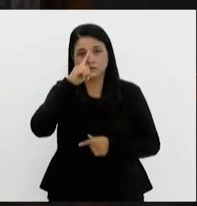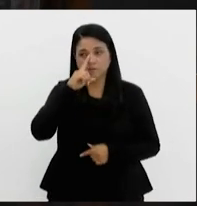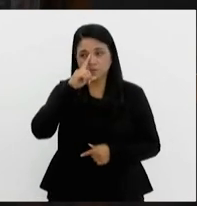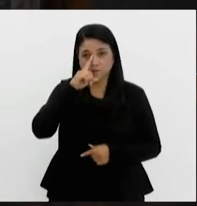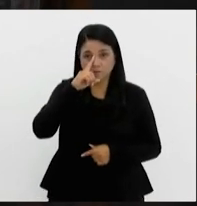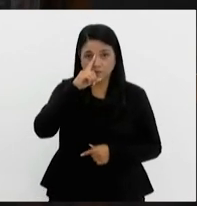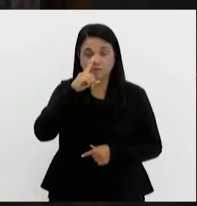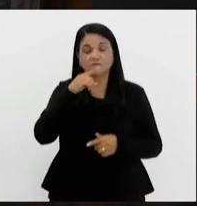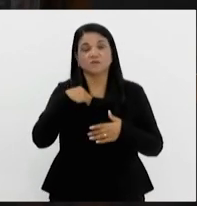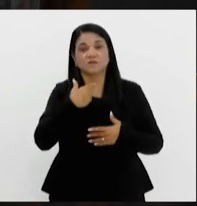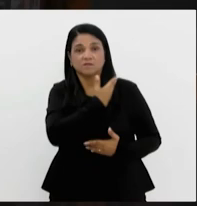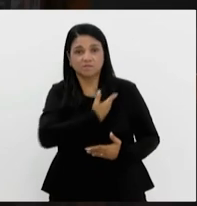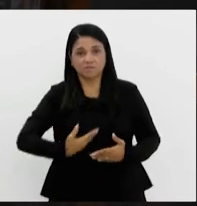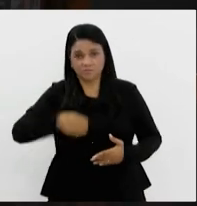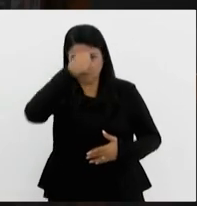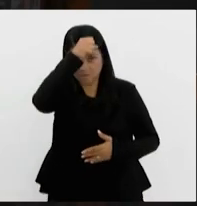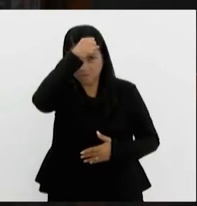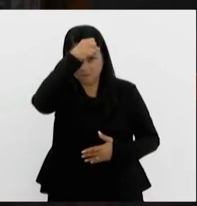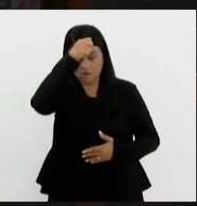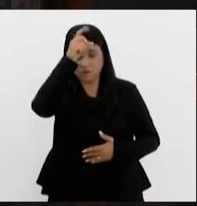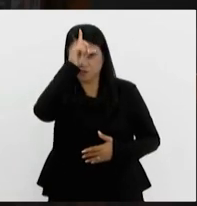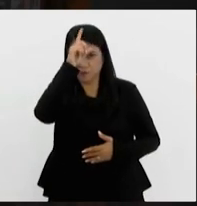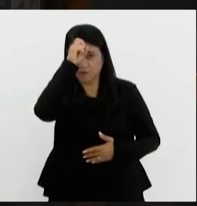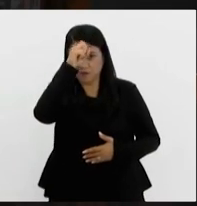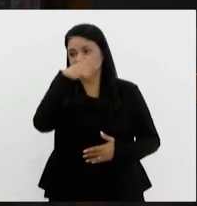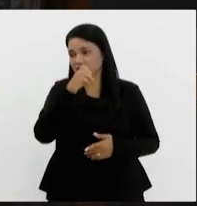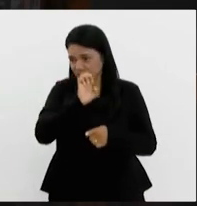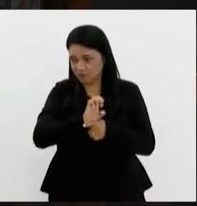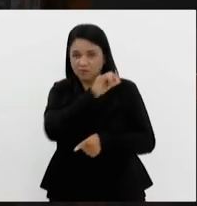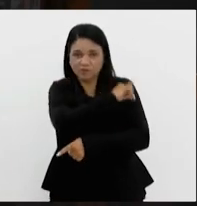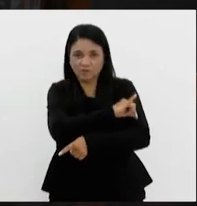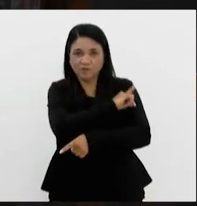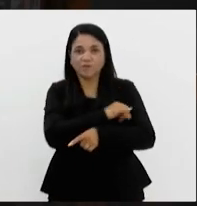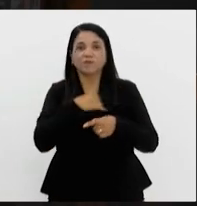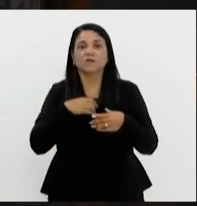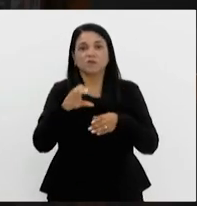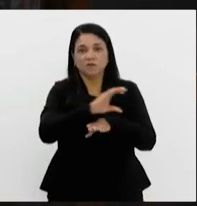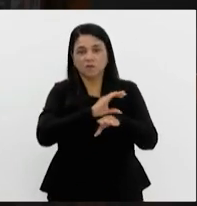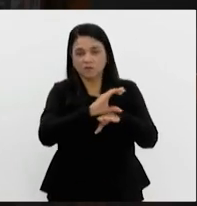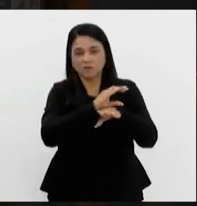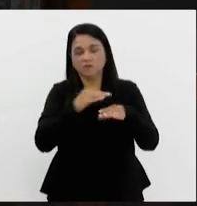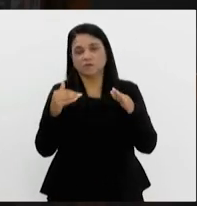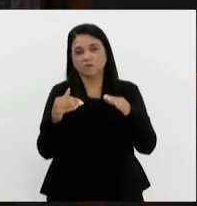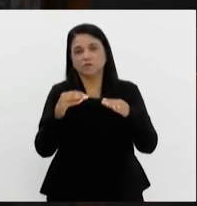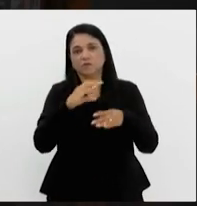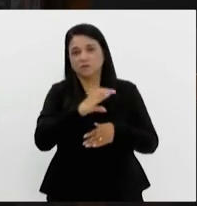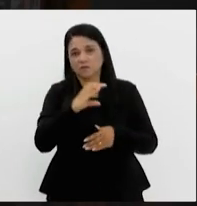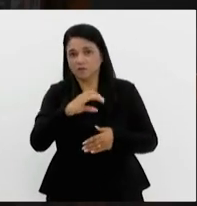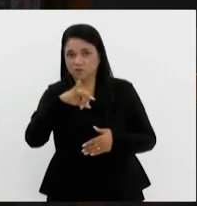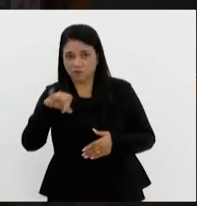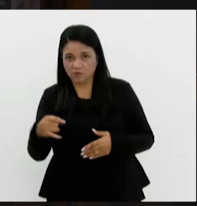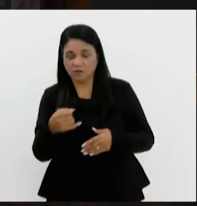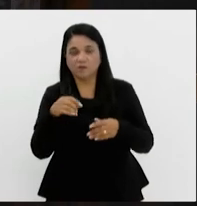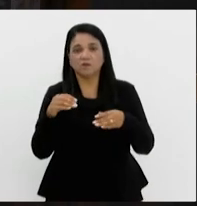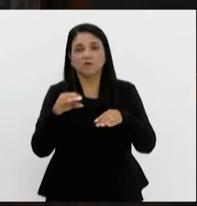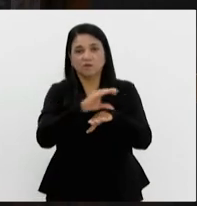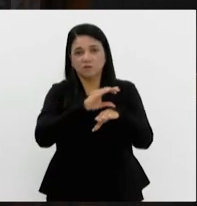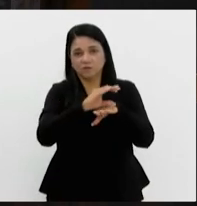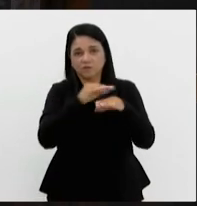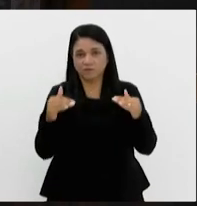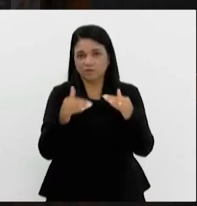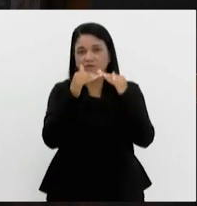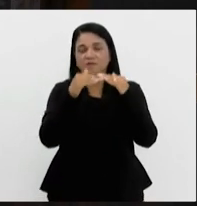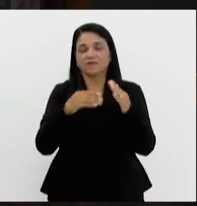rede pública no âmbito do Estado do Rio. Parecer das comissões de Constituição e Justiça, pela constitucionalidade com emenda de